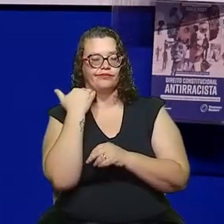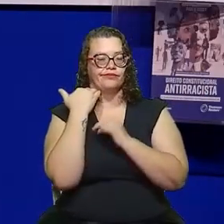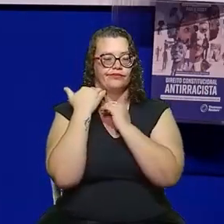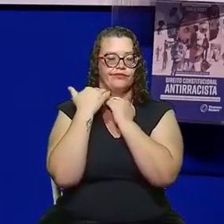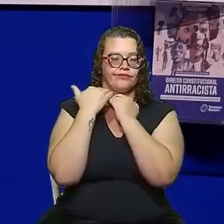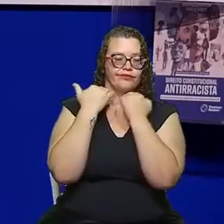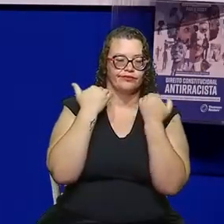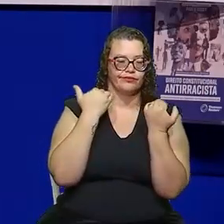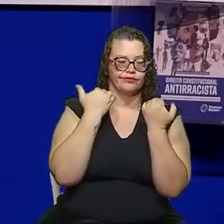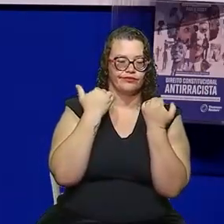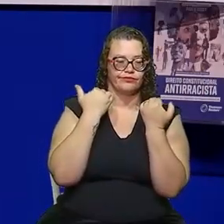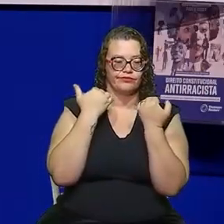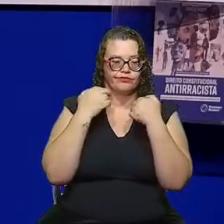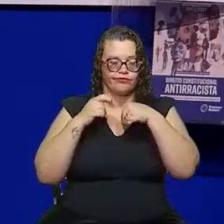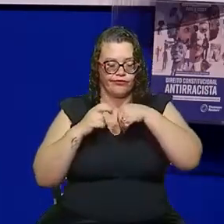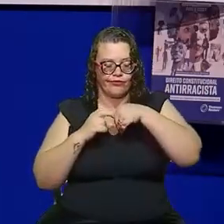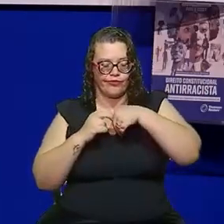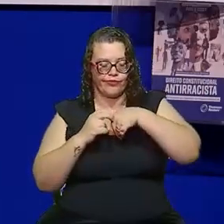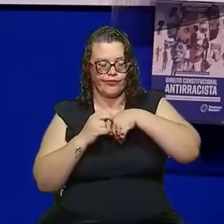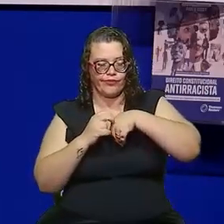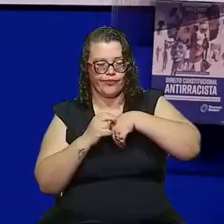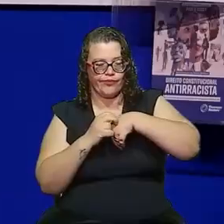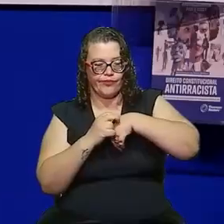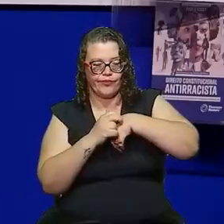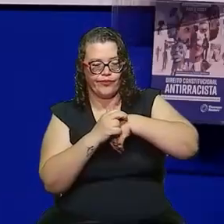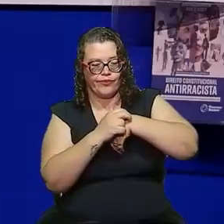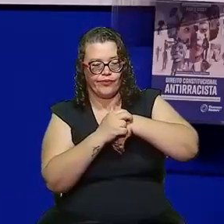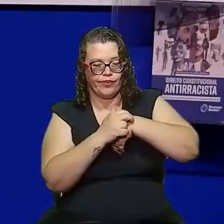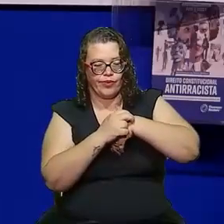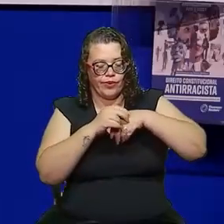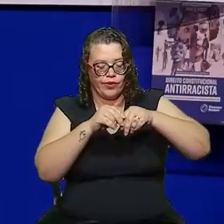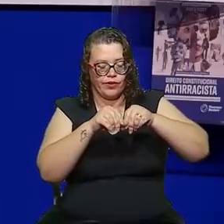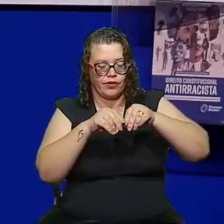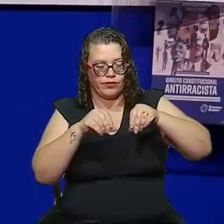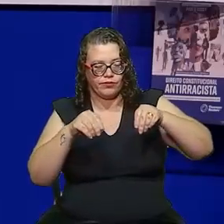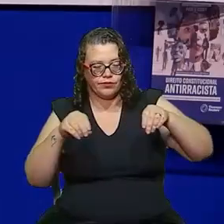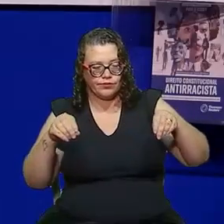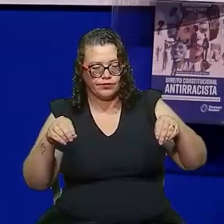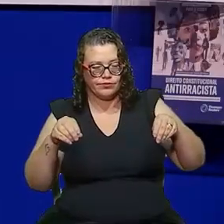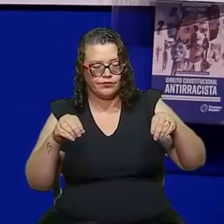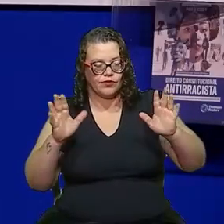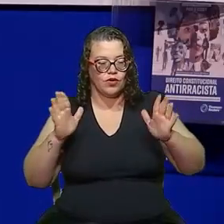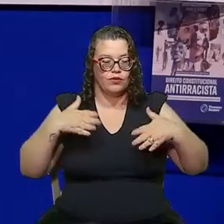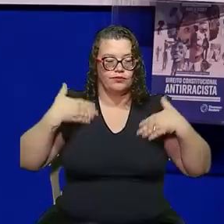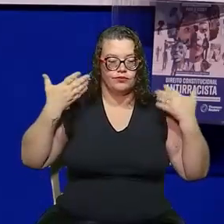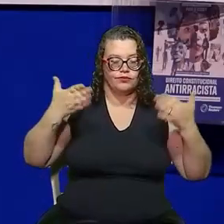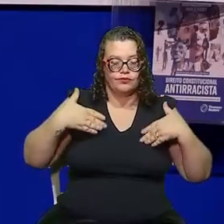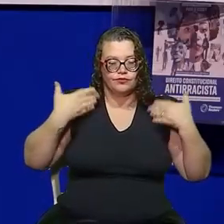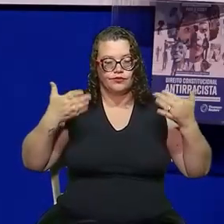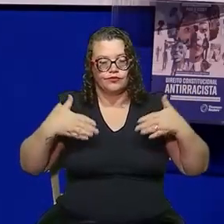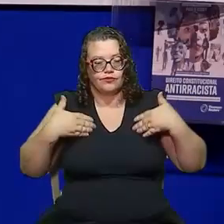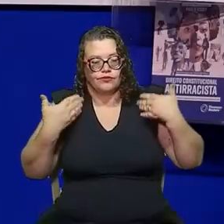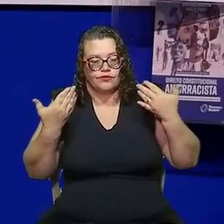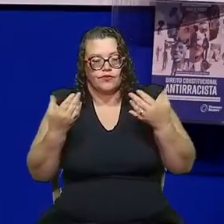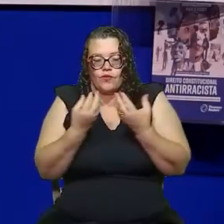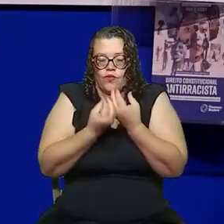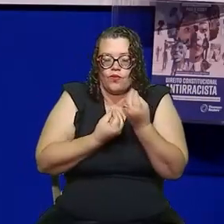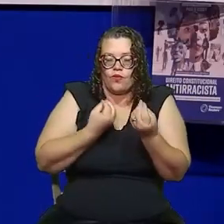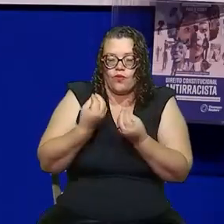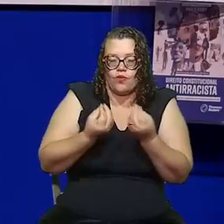de formigas e de trapos. E eu te celebro em vão como a